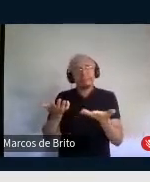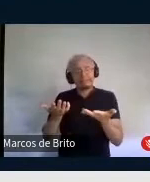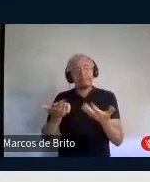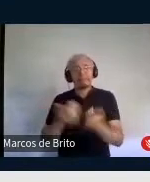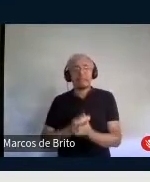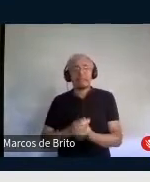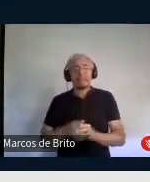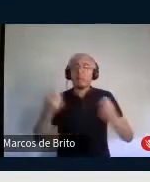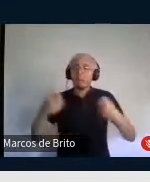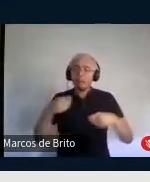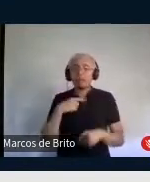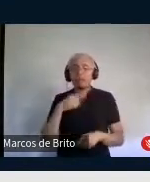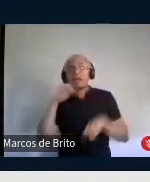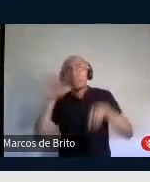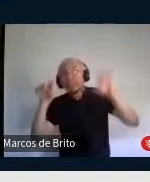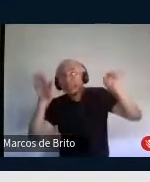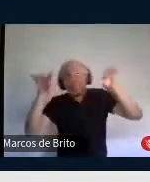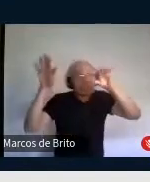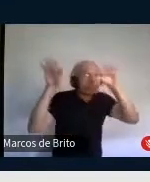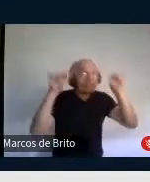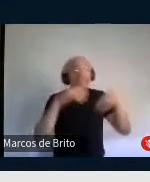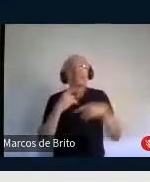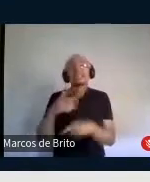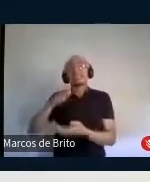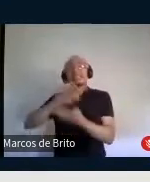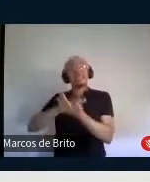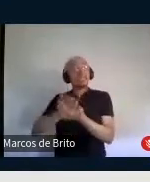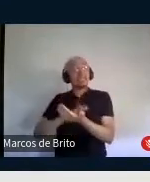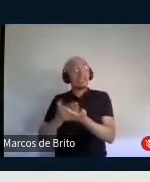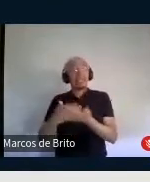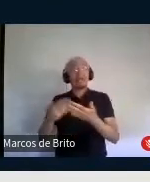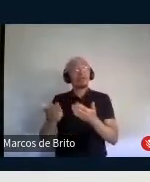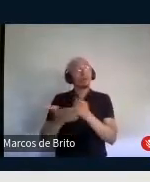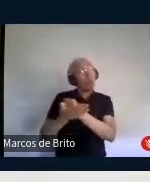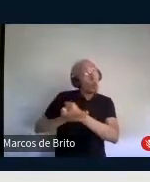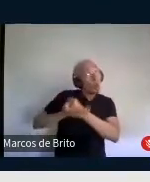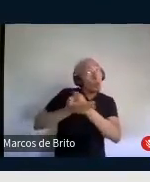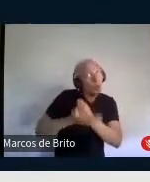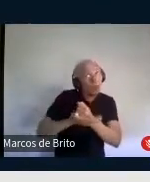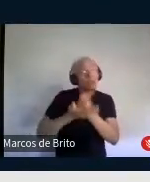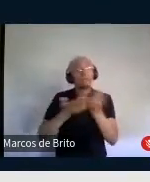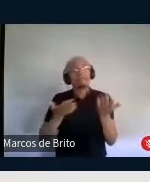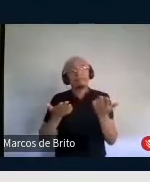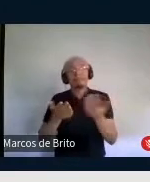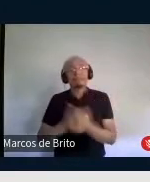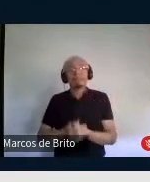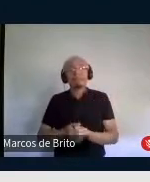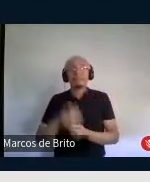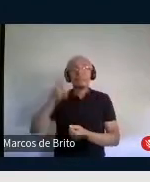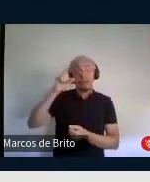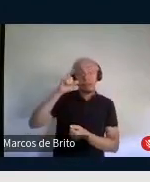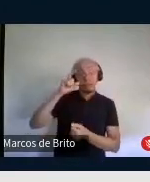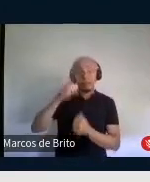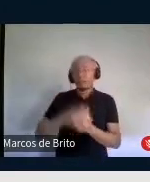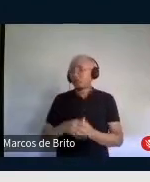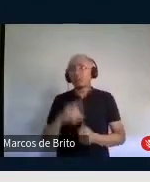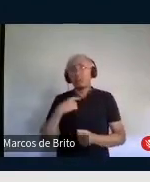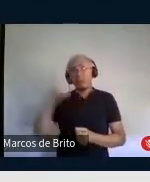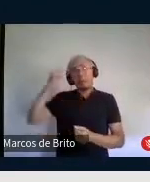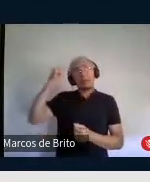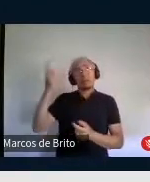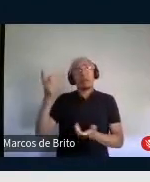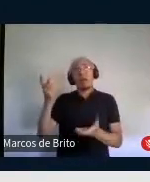foi necessário a gente solicitar a ajuda desses colegas maravilhosos e, assim, o Marcos, ele não pensou duas vezes